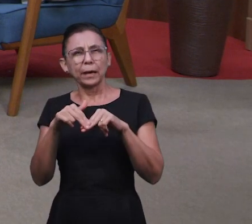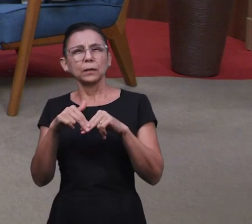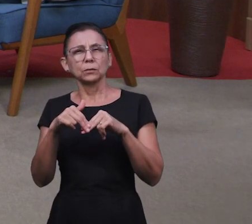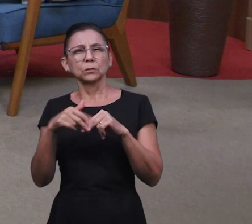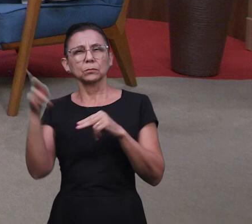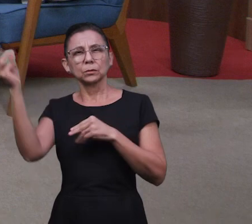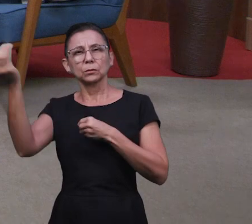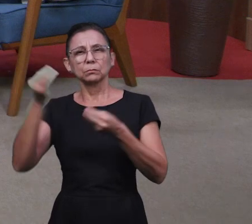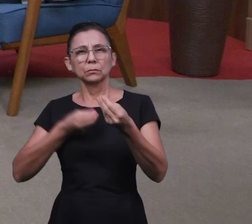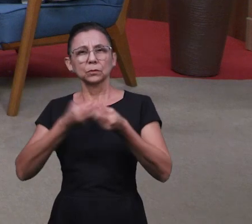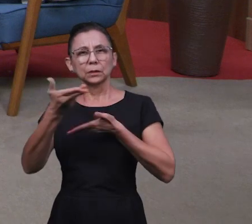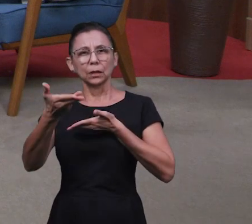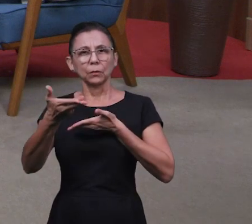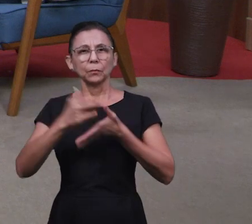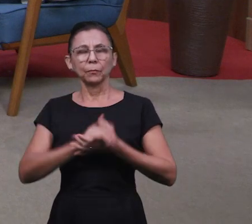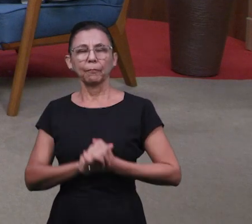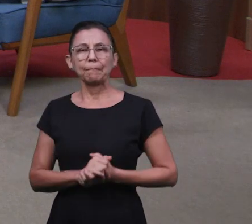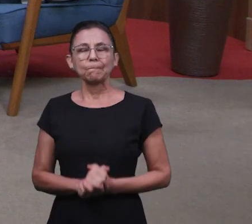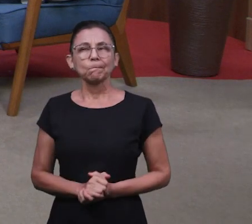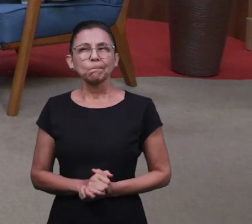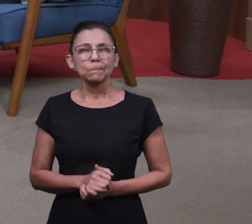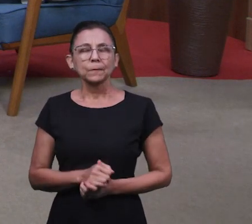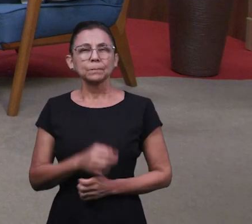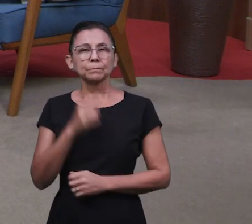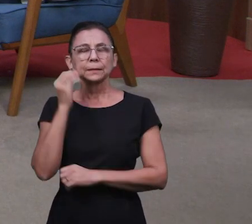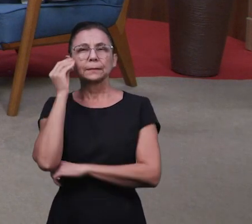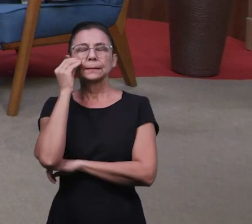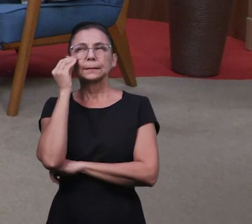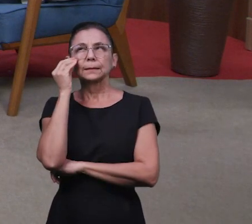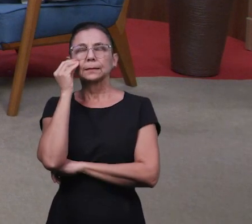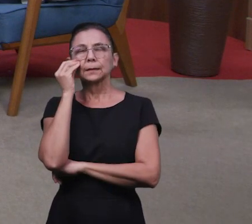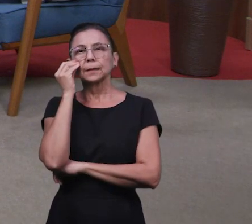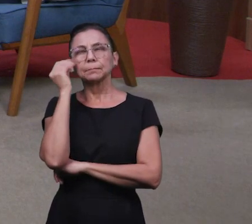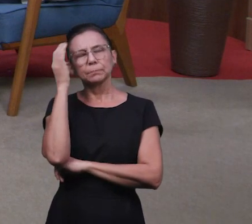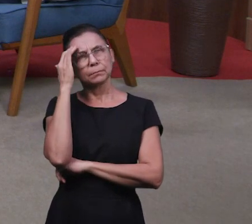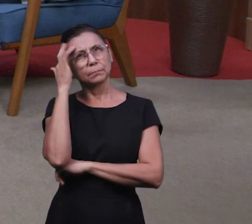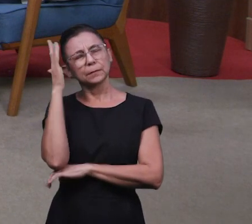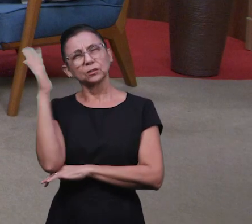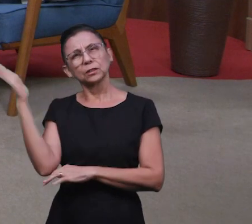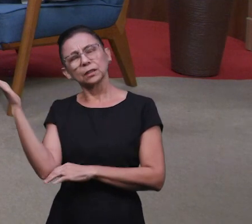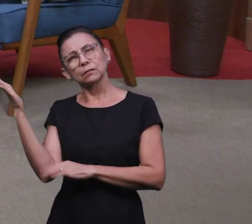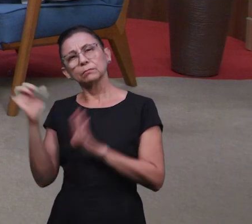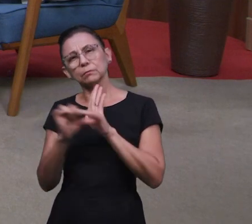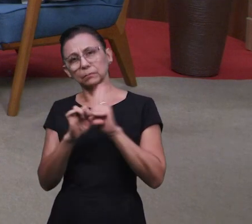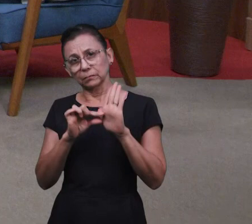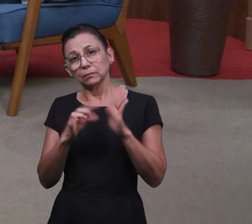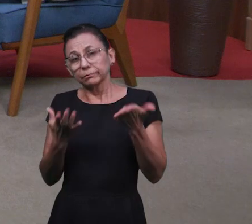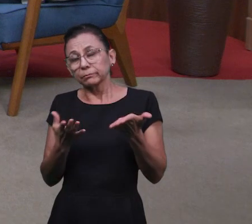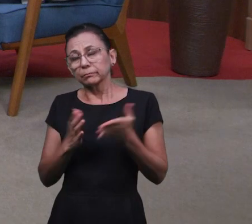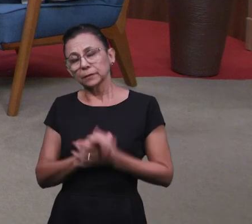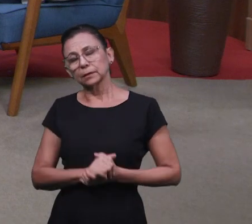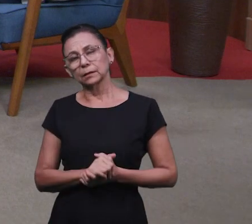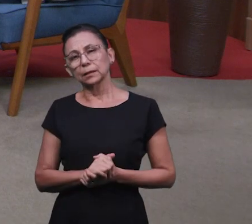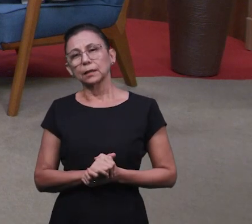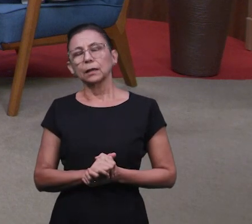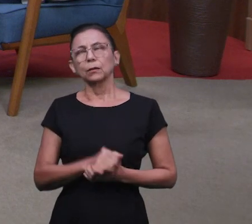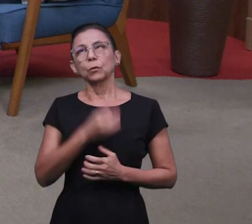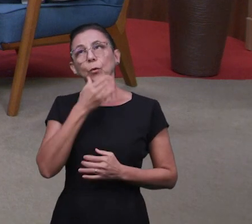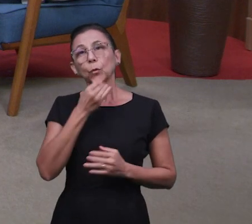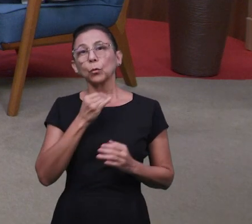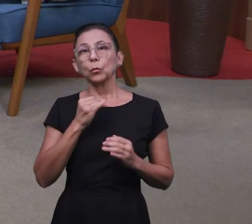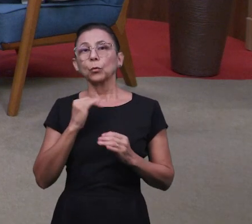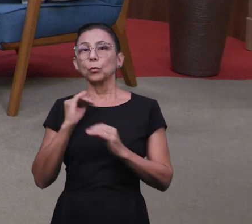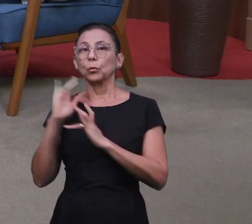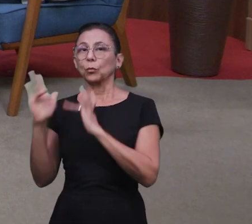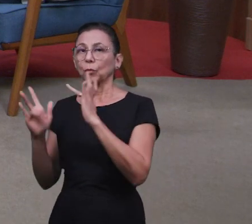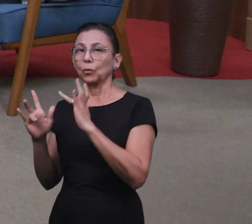Observe que podemos tentar visualizar esse versículo, não é? Então está o noivo, o